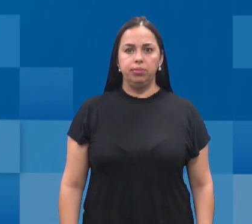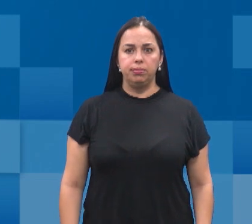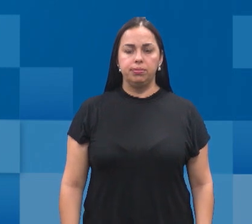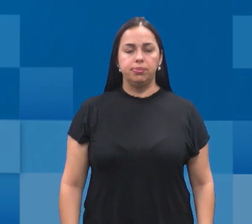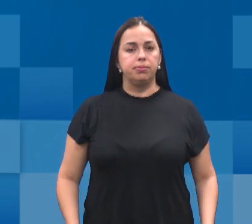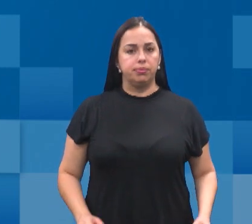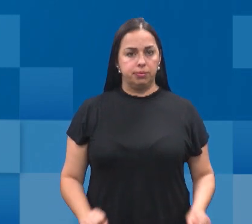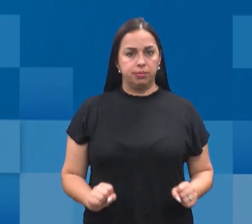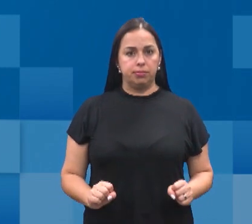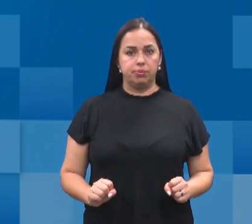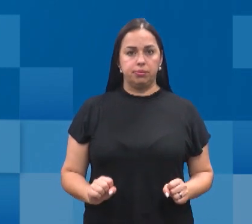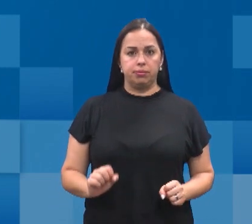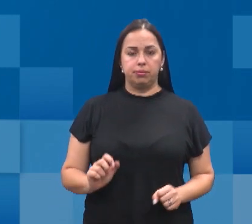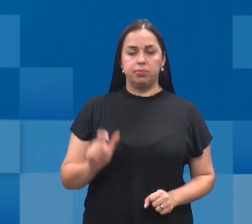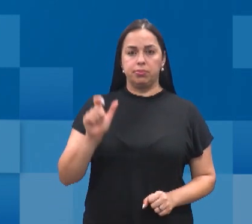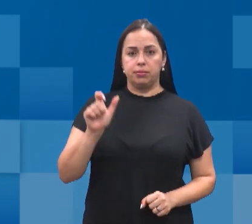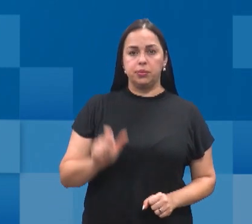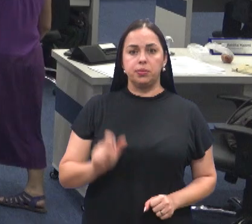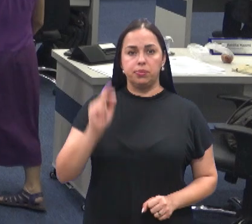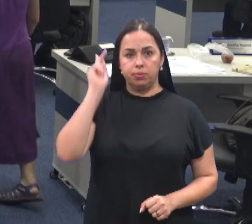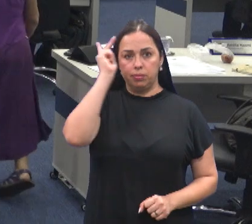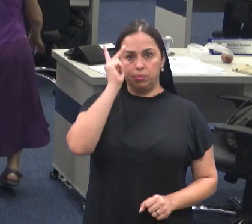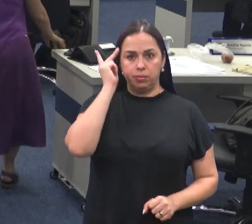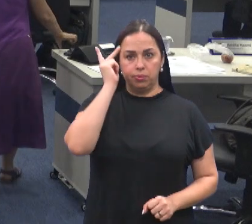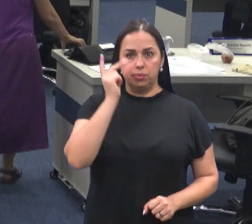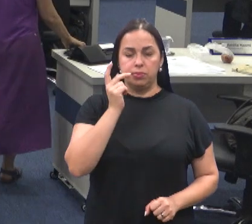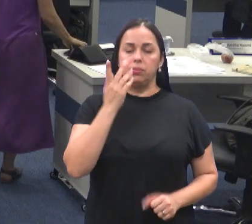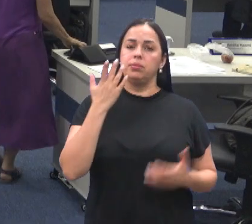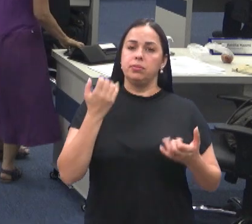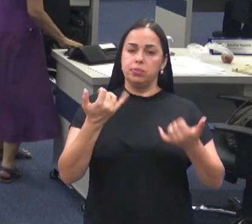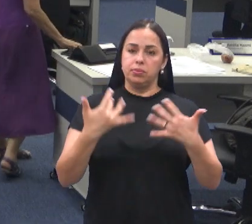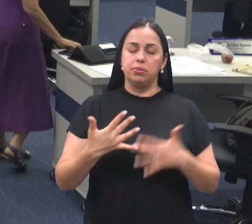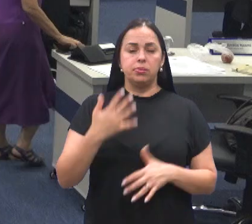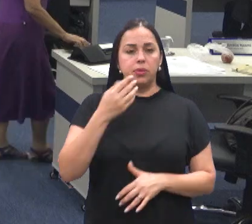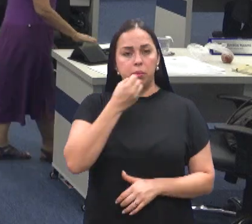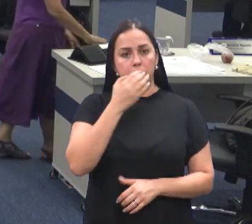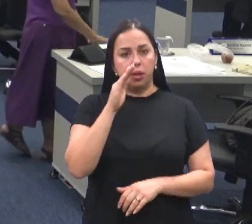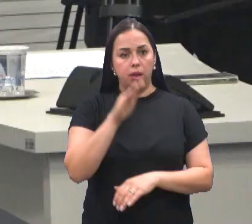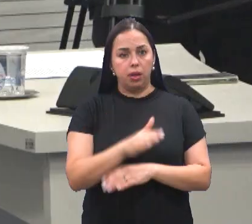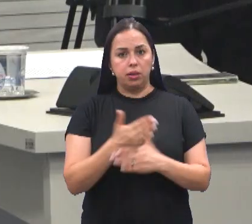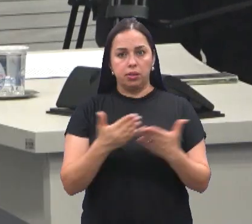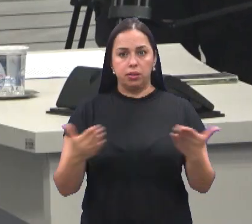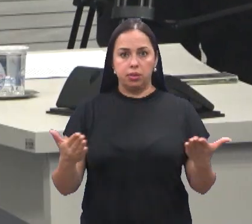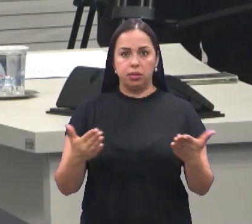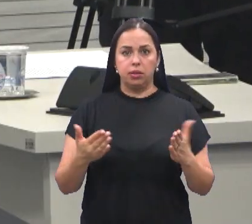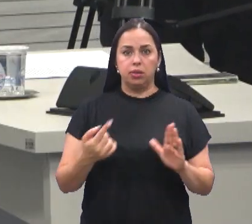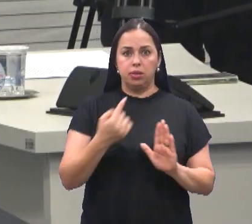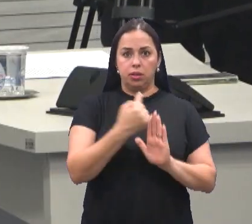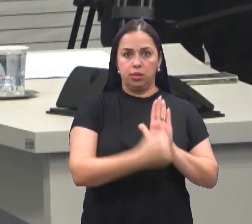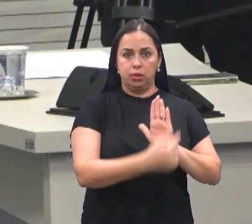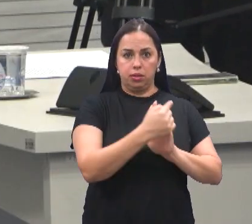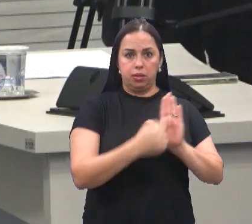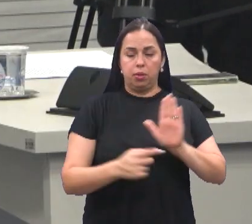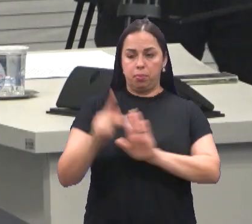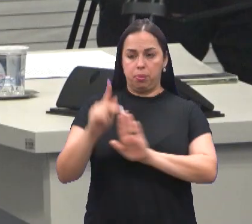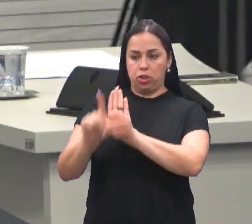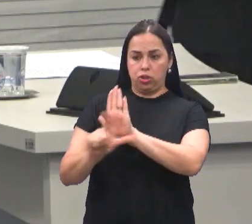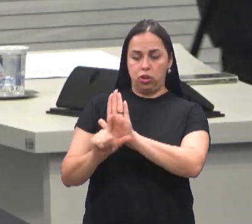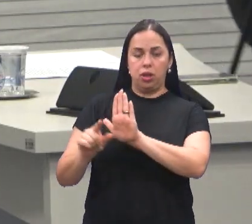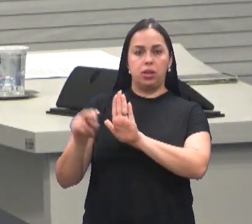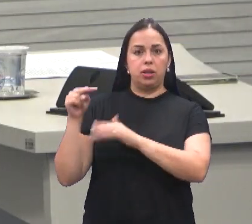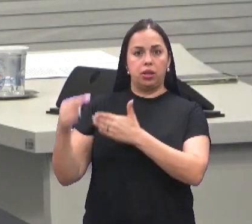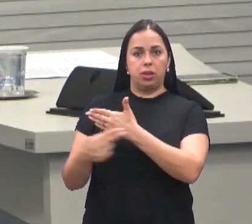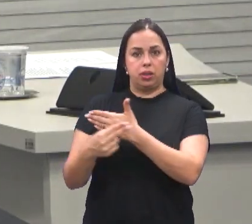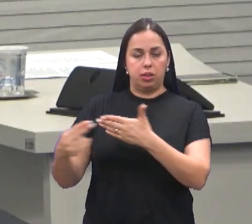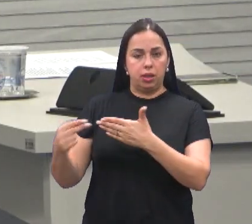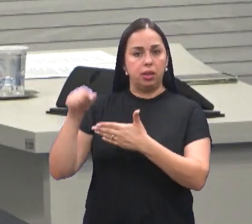Caminhamento de votação, vereador Fernando Petit. Boa tarde, presidente. Boa tarde a todos os vereadores. É um veto no projeto do Dr. José Cláudio e de minha autoria, né, que é o Poupa-Tempo